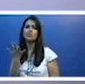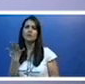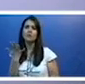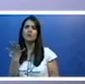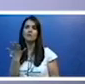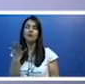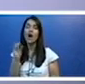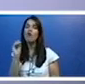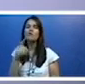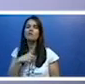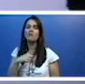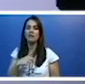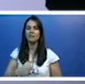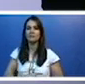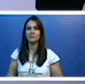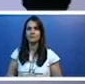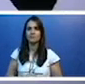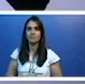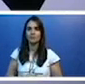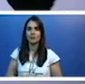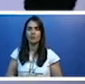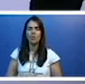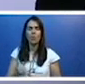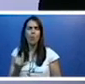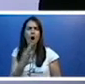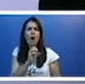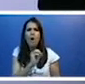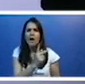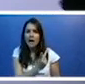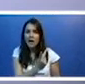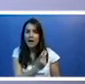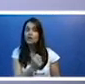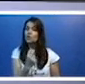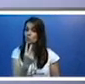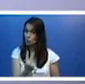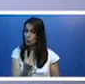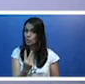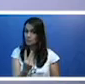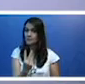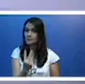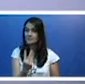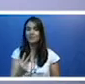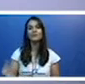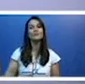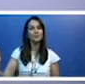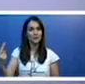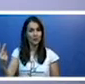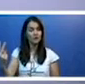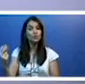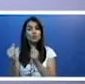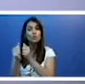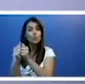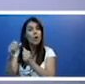referentes ao que temos na fórmula. Quantas hidroxilas nós temos? Nós não temos 2? Então, esse 2 aparece aqui na